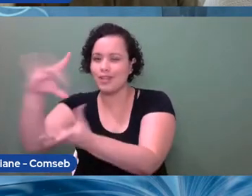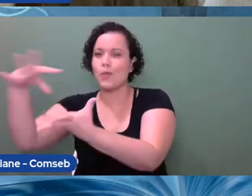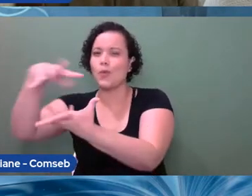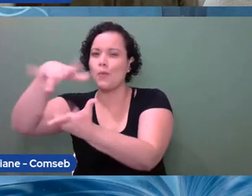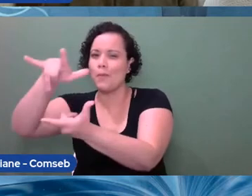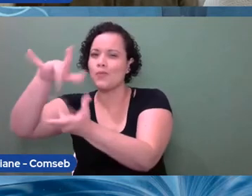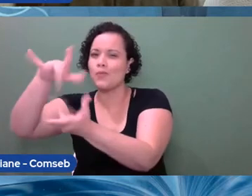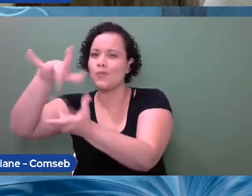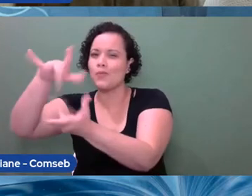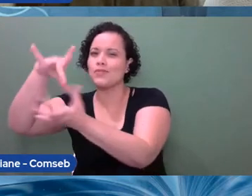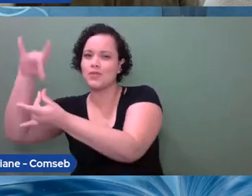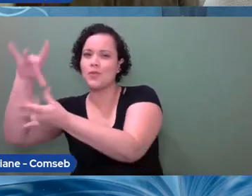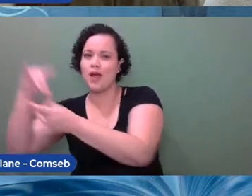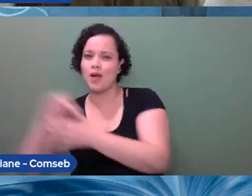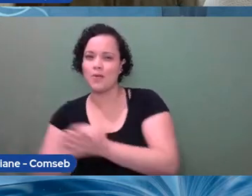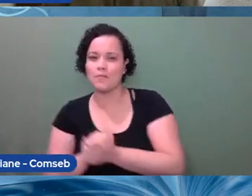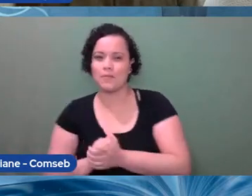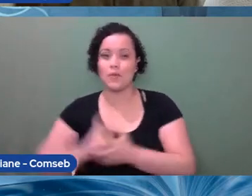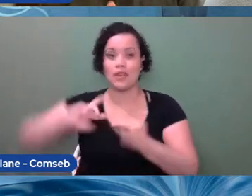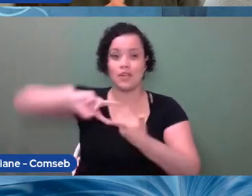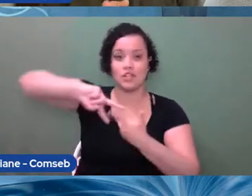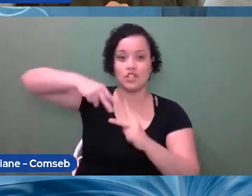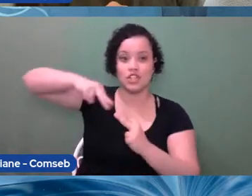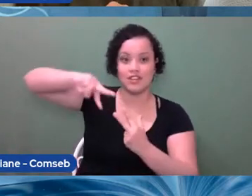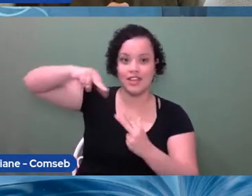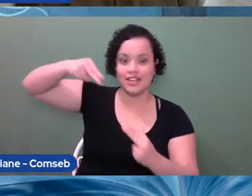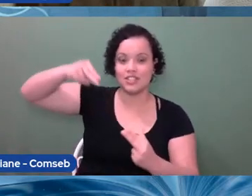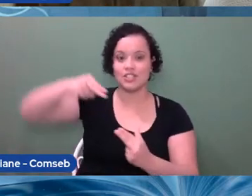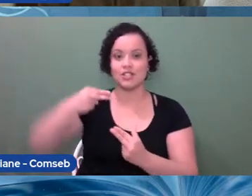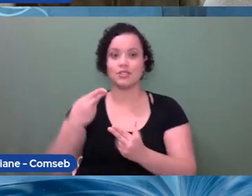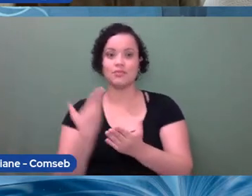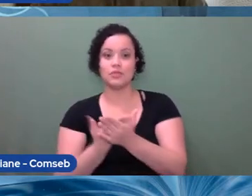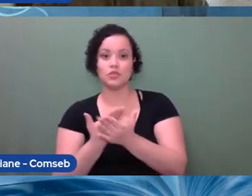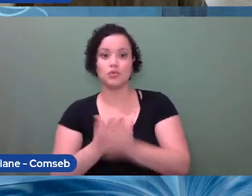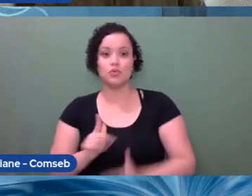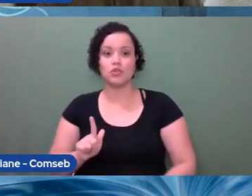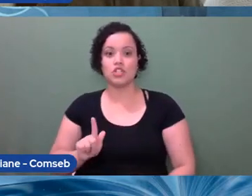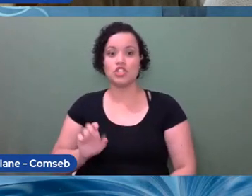No âmbito da genética, o estudo do genoma humano